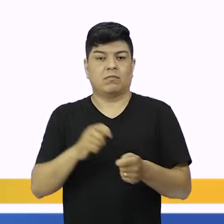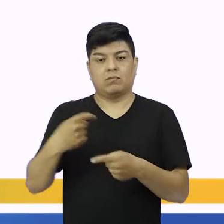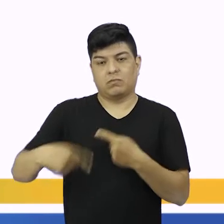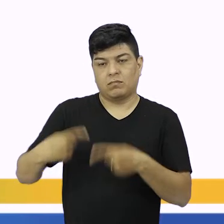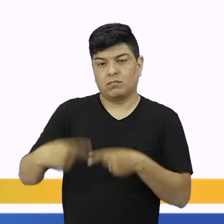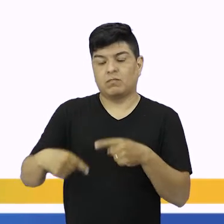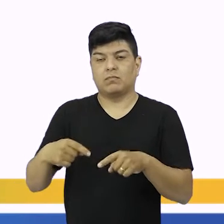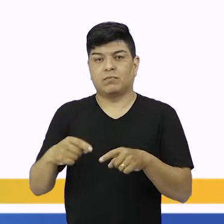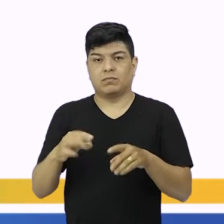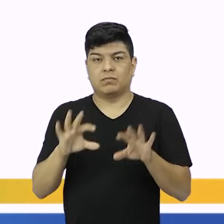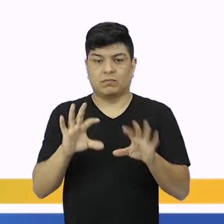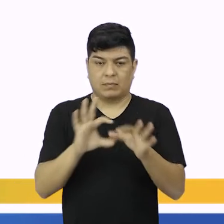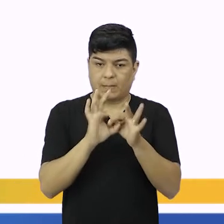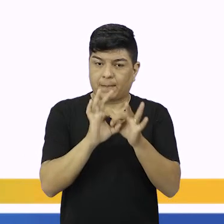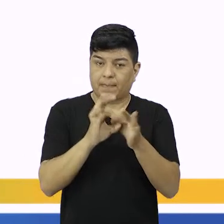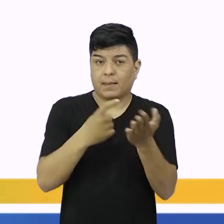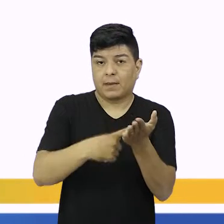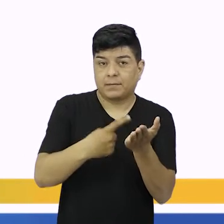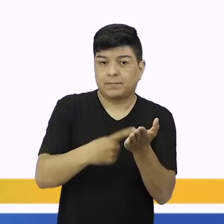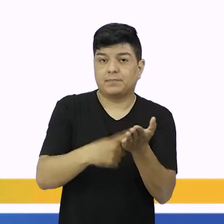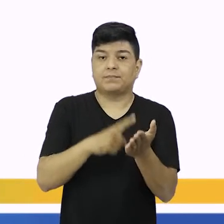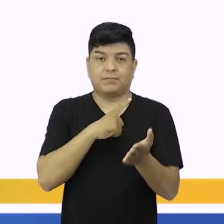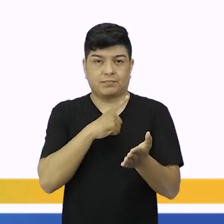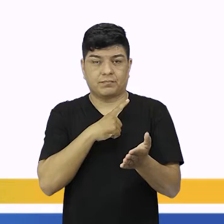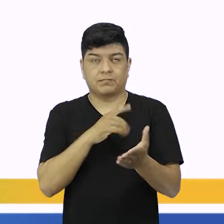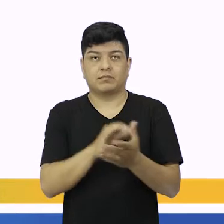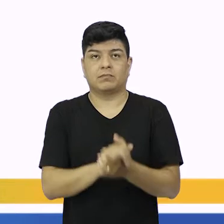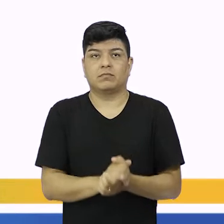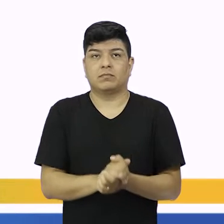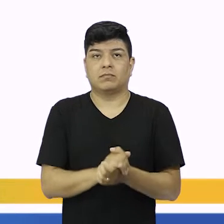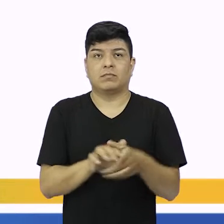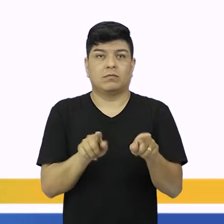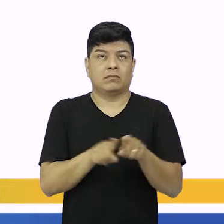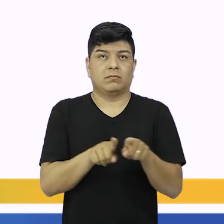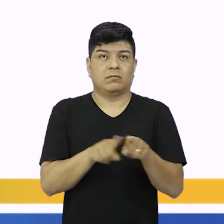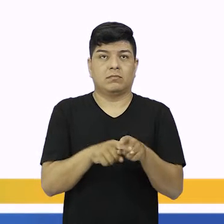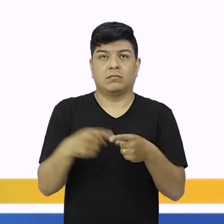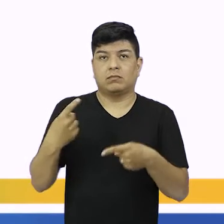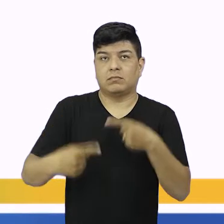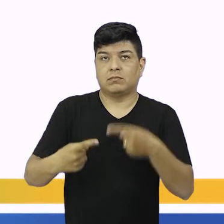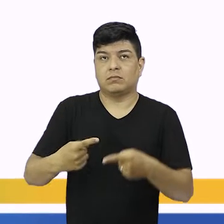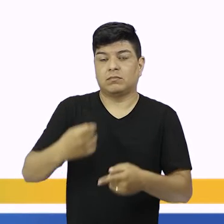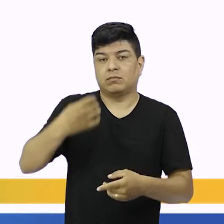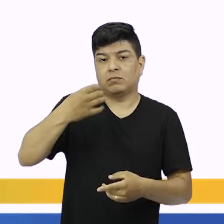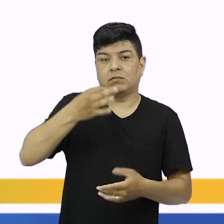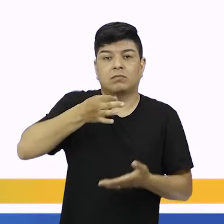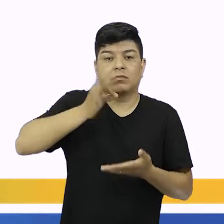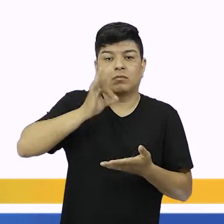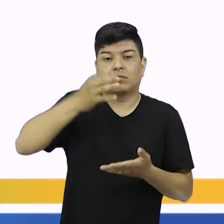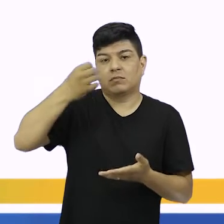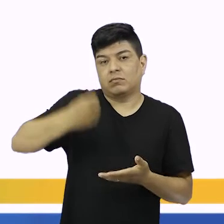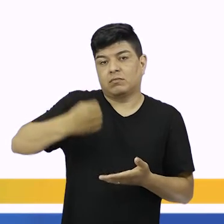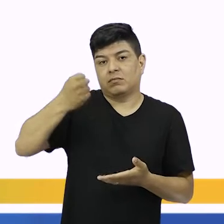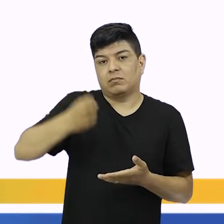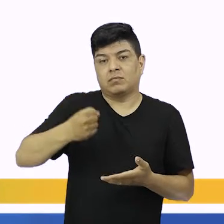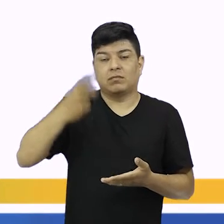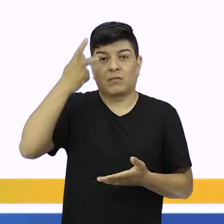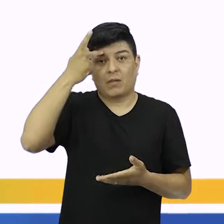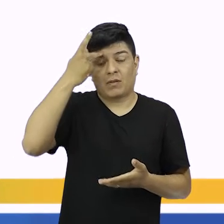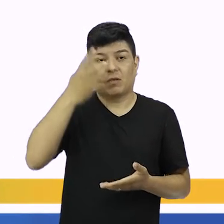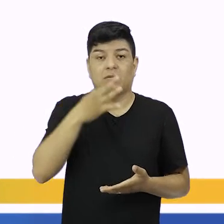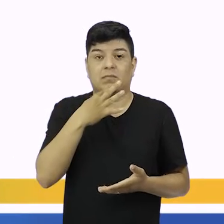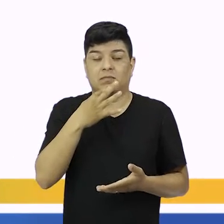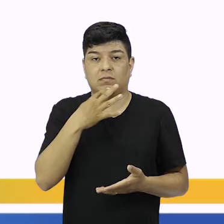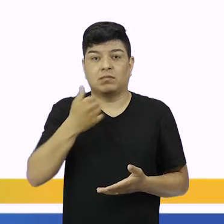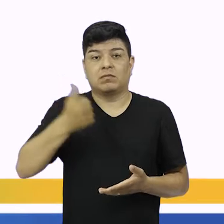Então, essas alianças que se estabeleciam. Temos também a política do café com leite, né, muito conhecida, como São Paulo era o